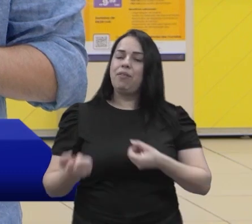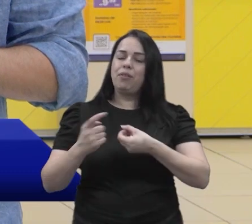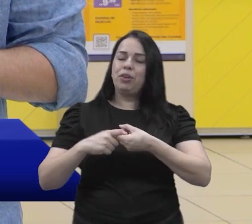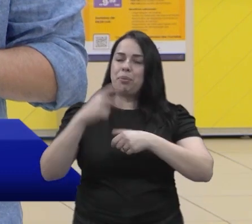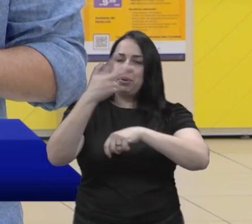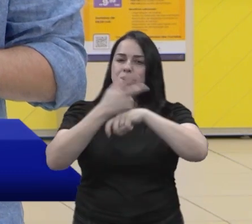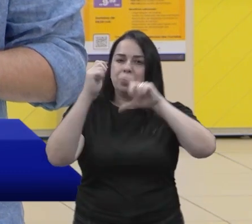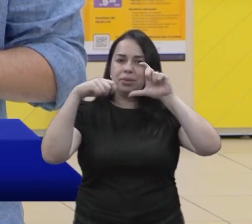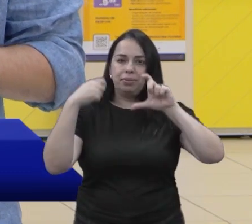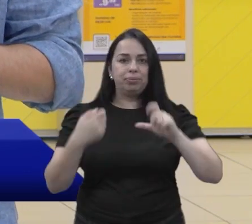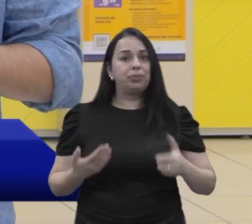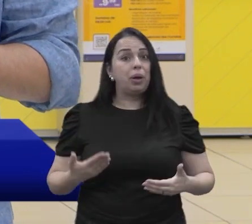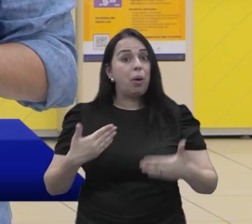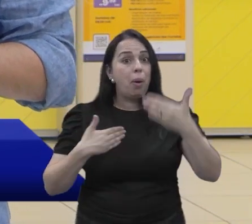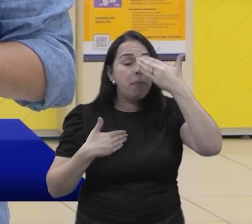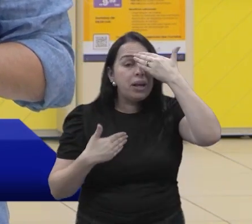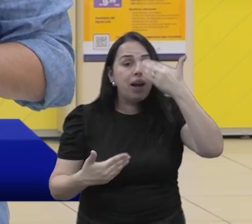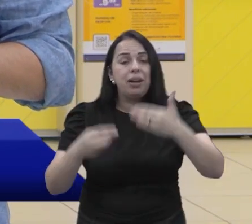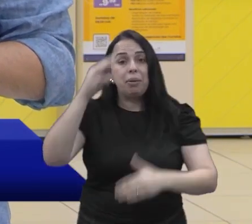é o